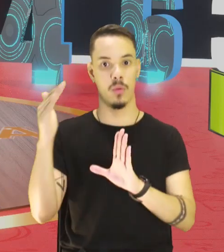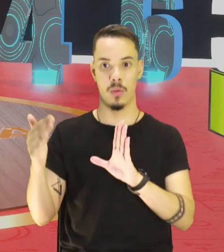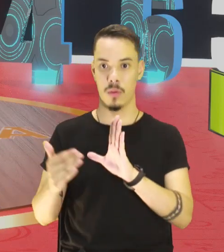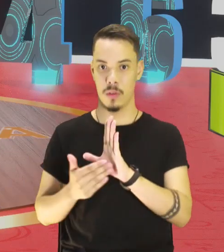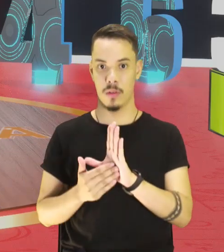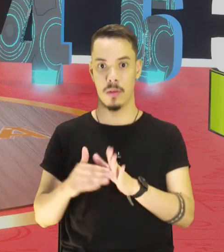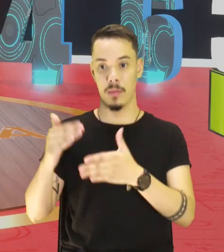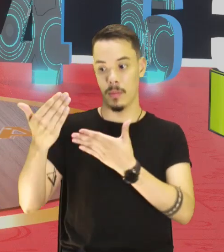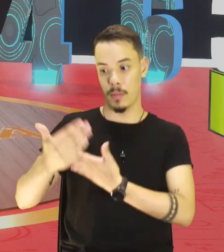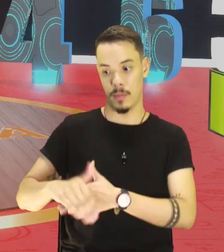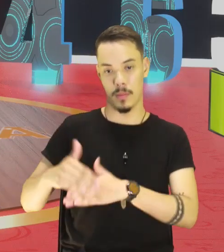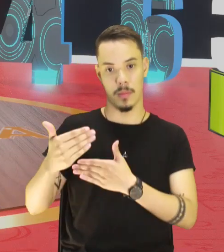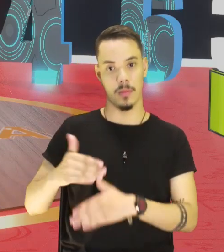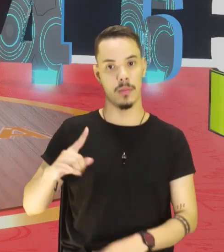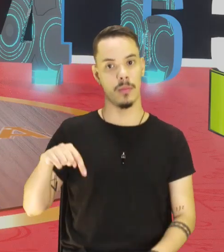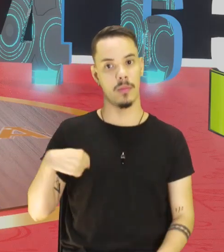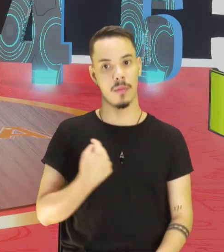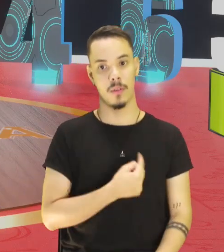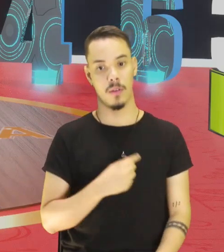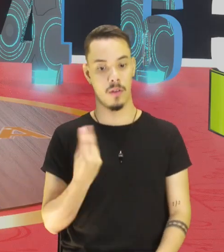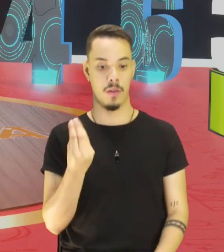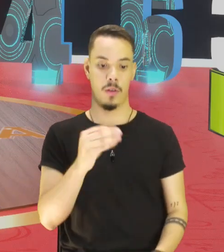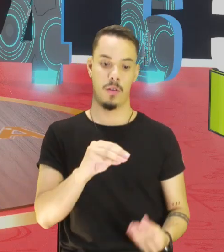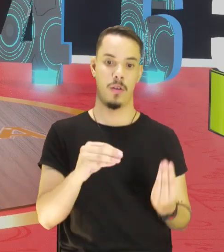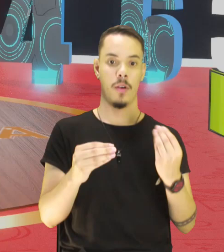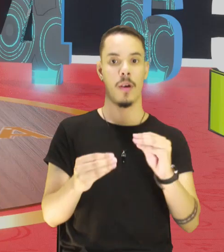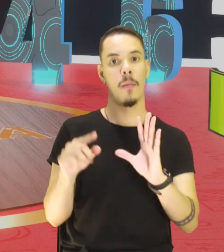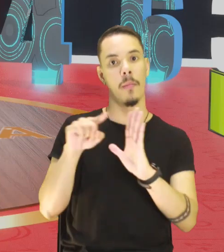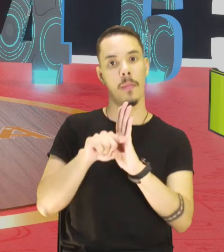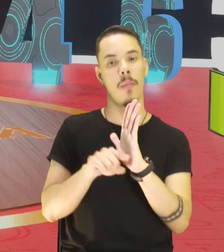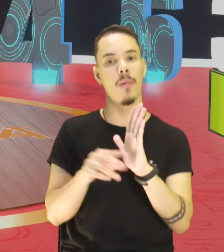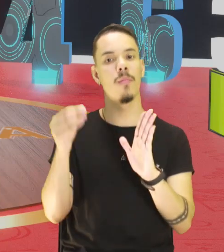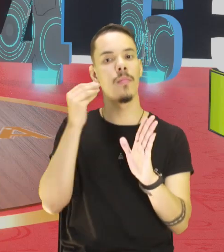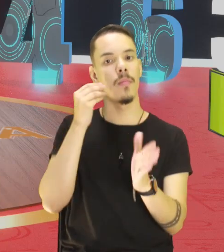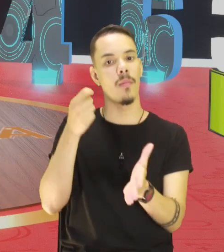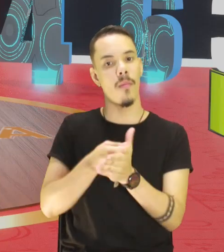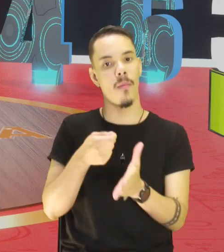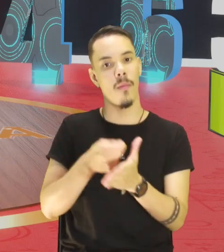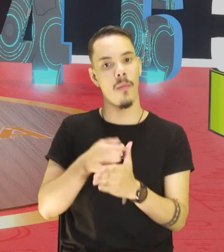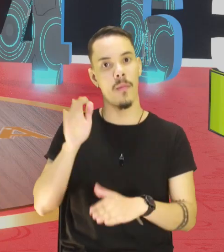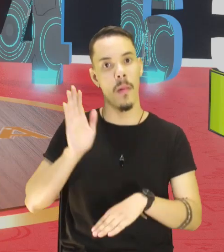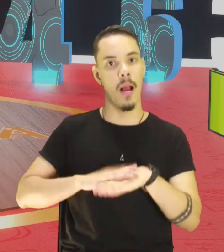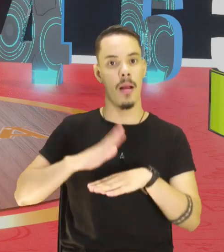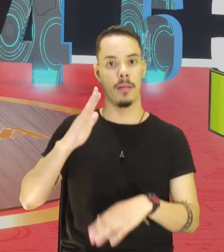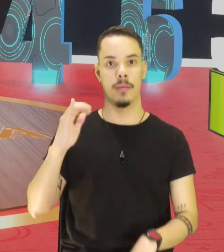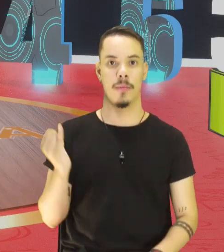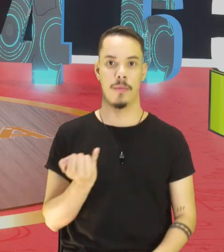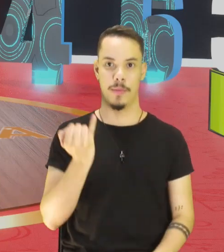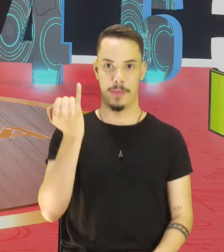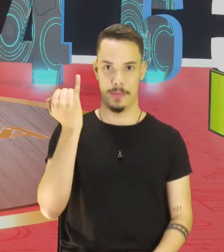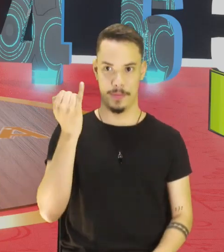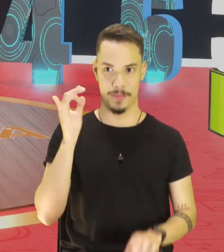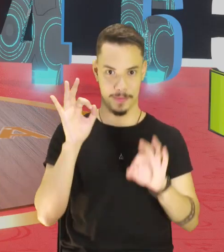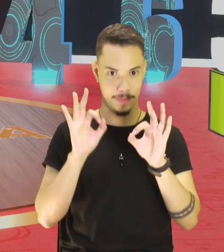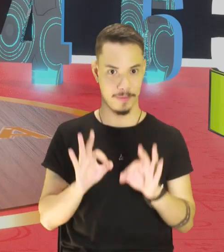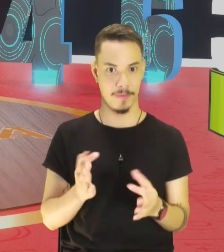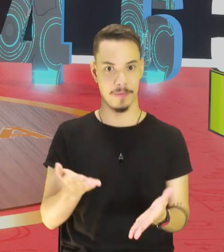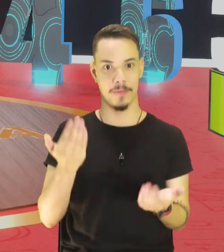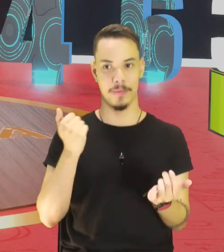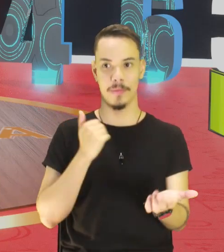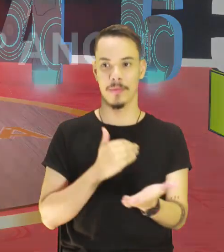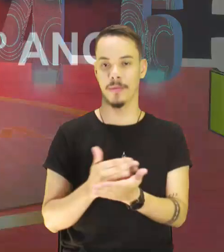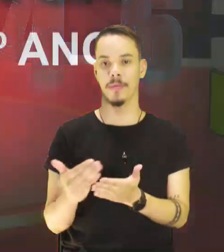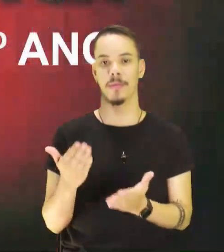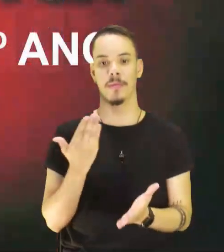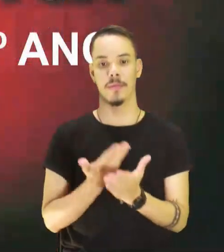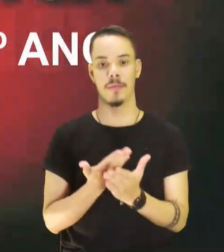Na prova que a gente vai mesclando ali e tal, e tenta cobrar aquilo que a gente sabe que vai ser importante para vocês. Verdade. Vamos que vamos então,